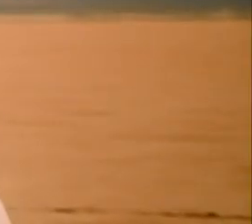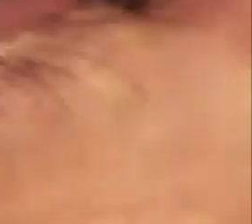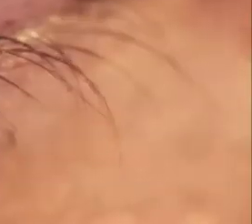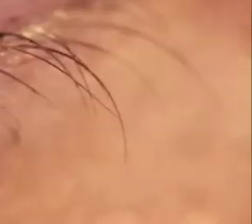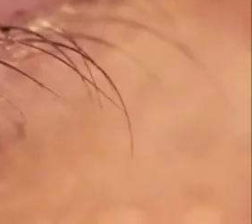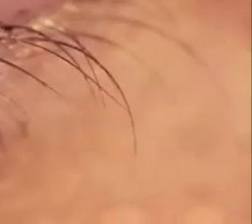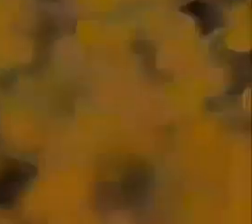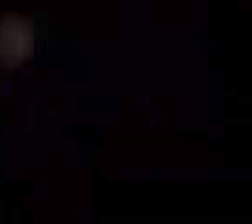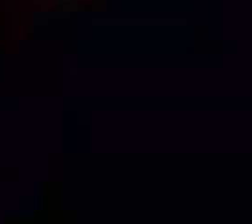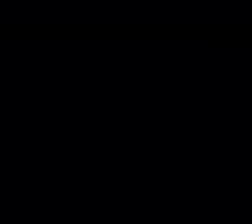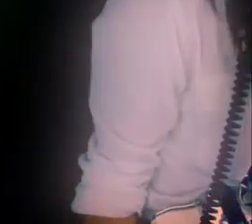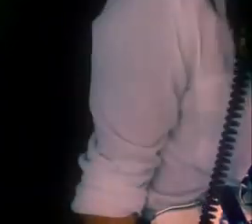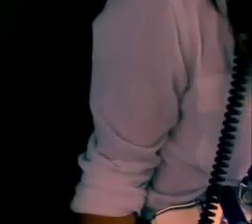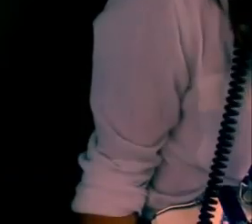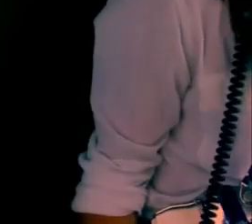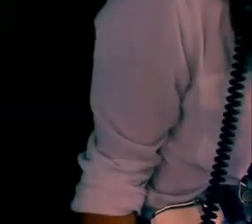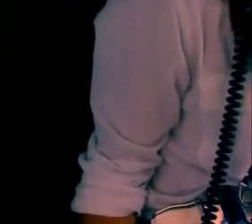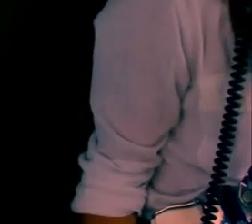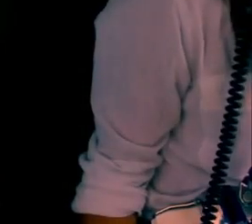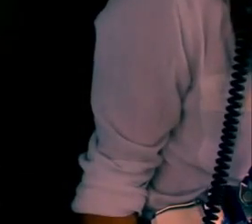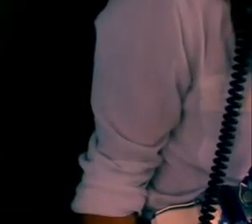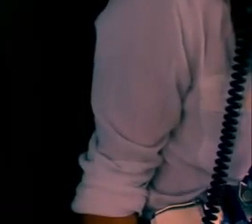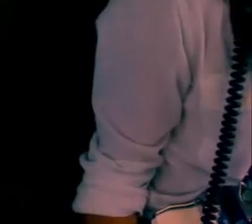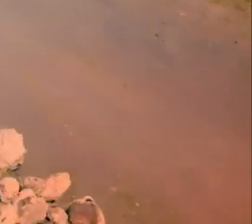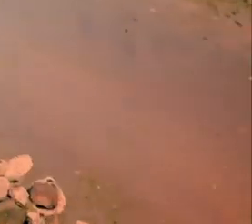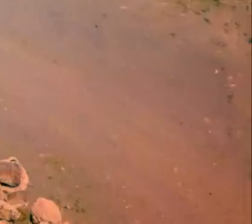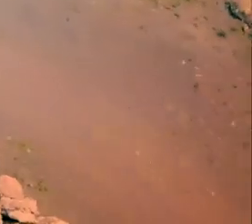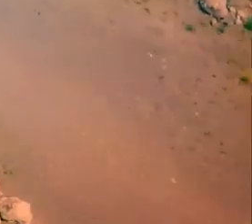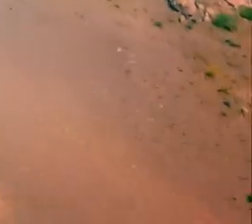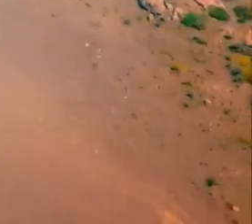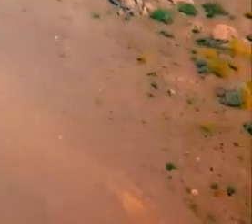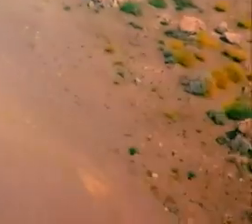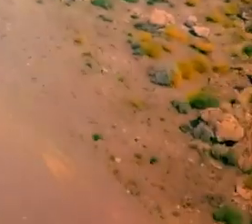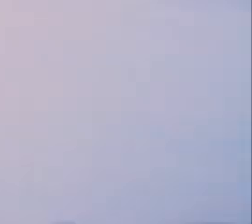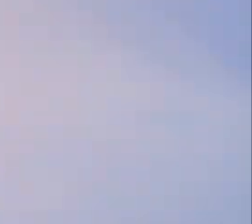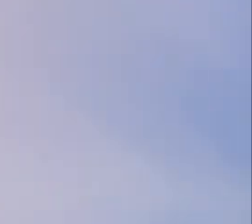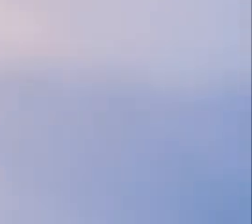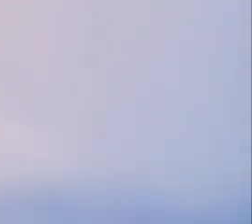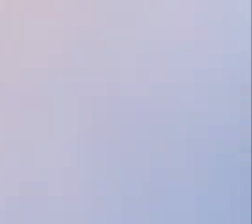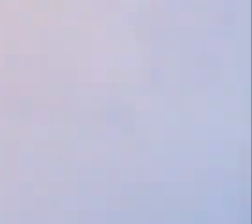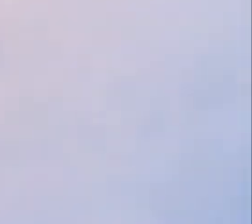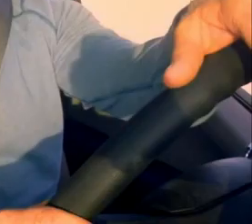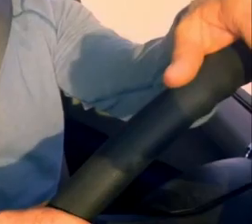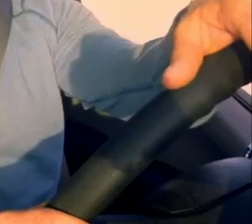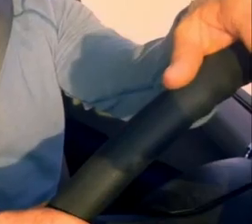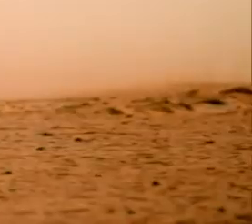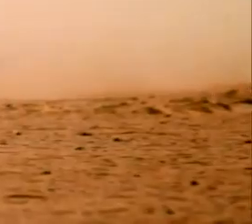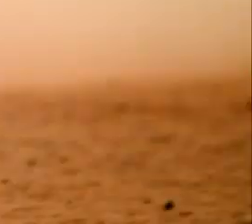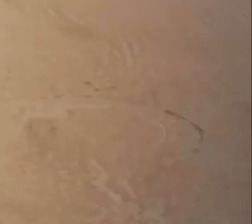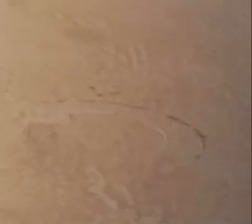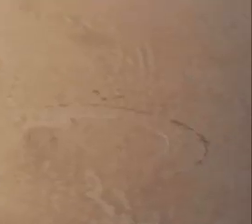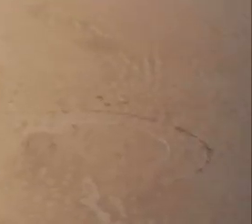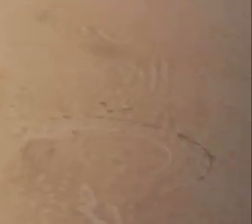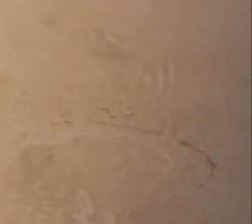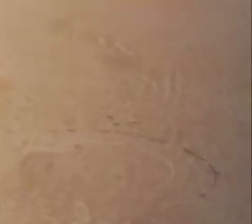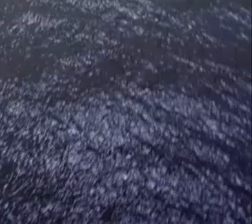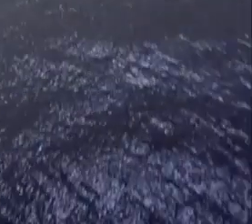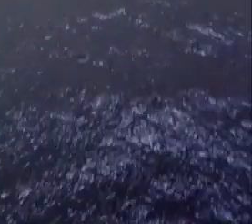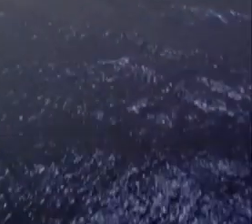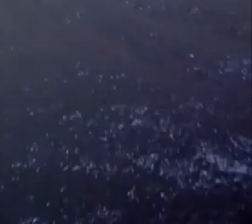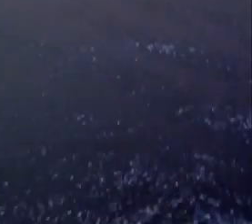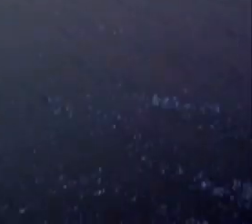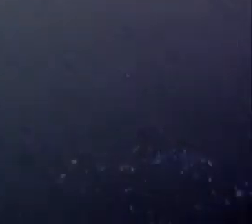importantes perguntas sozinho. Isso é emocionante. Então, com a ajuda de pessoas comuns, faremos